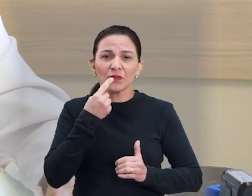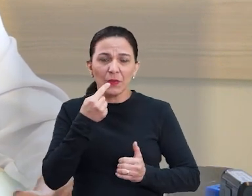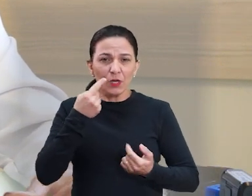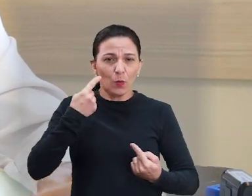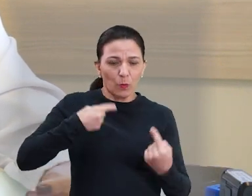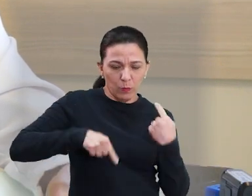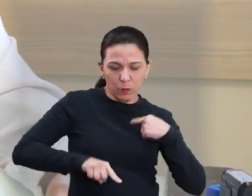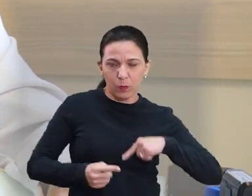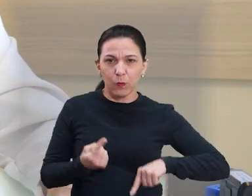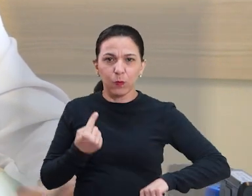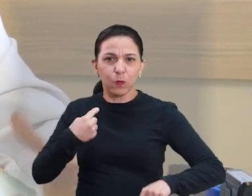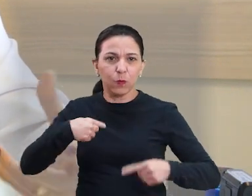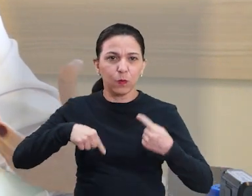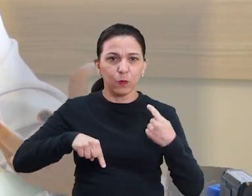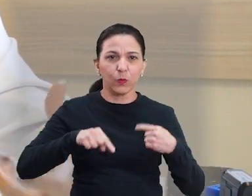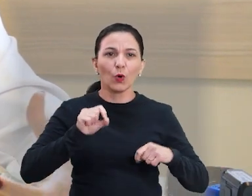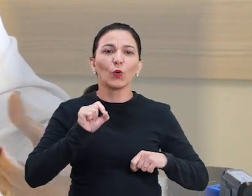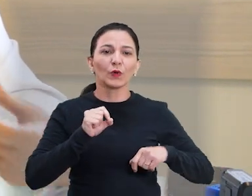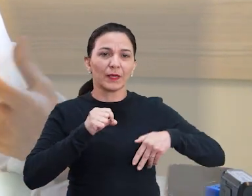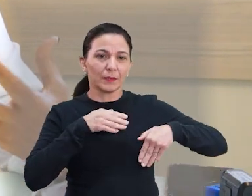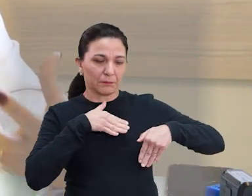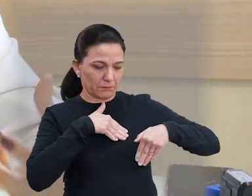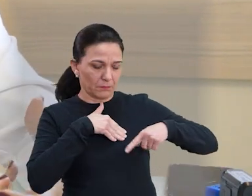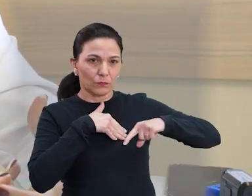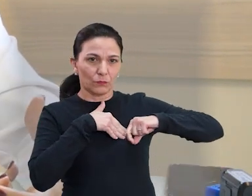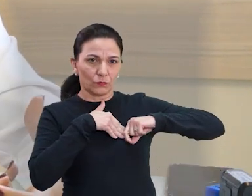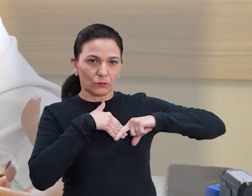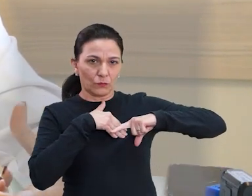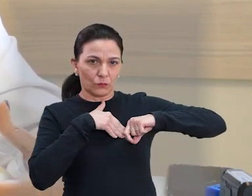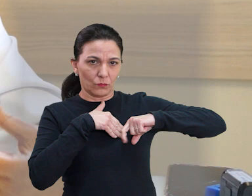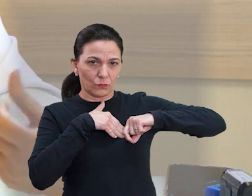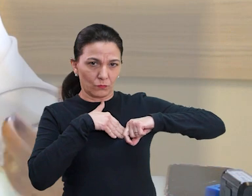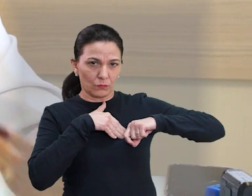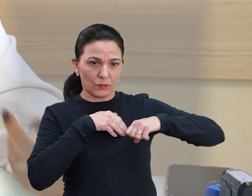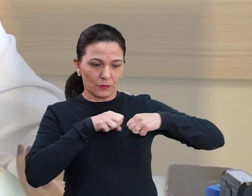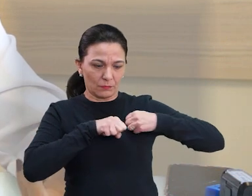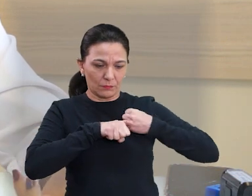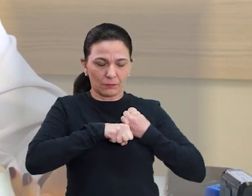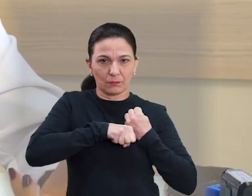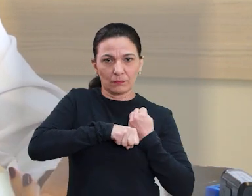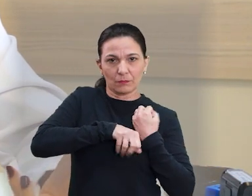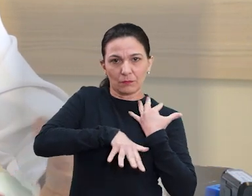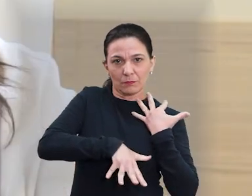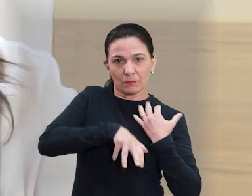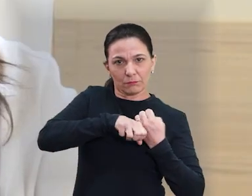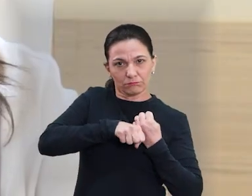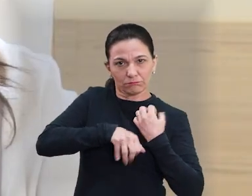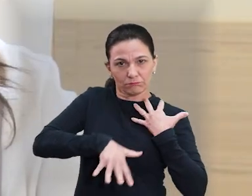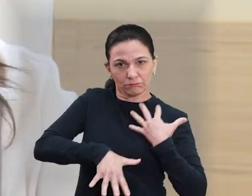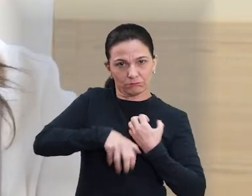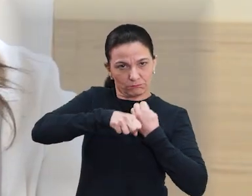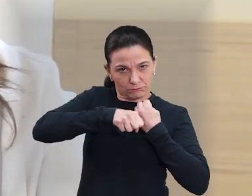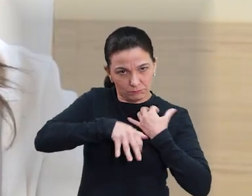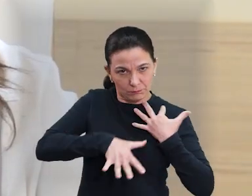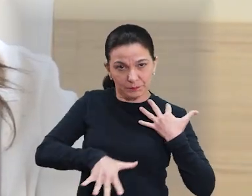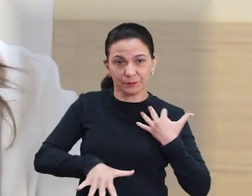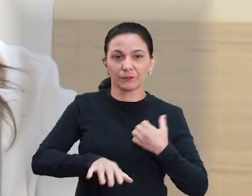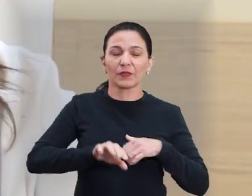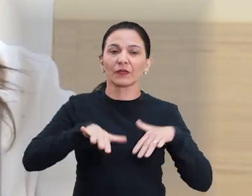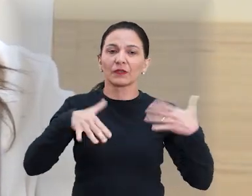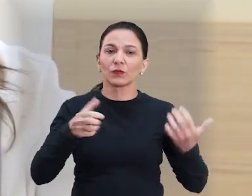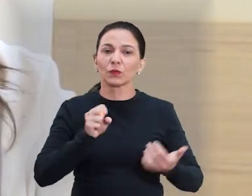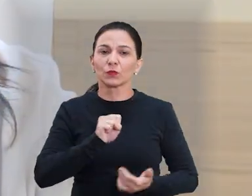faz né associado a a sístole né a contração do coração e a contração das artérias essa contração das